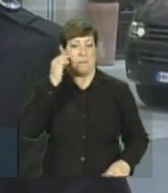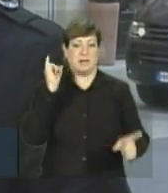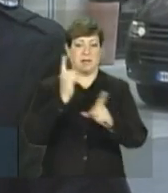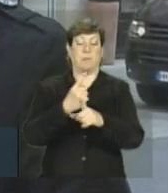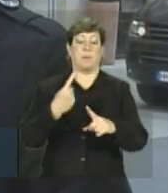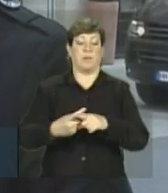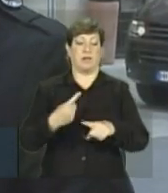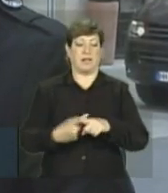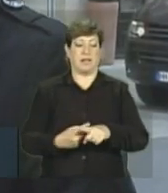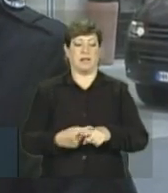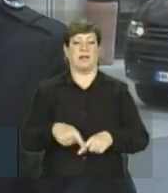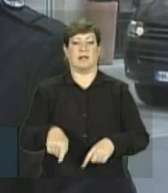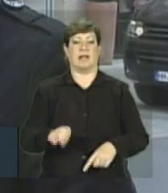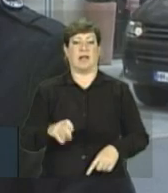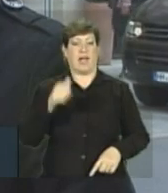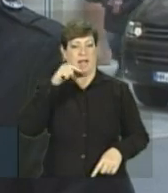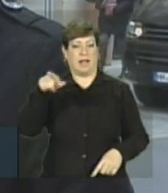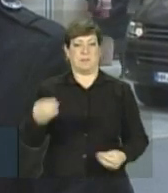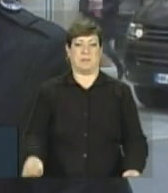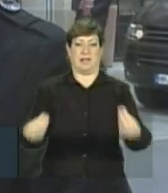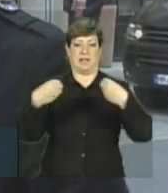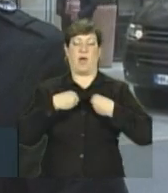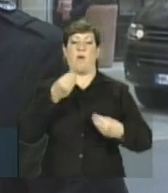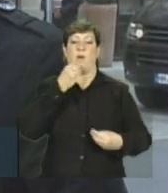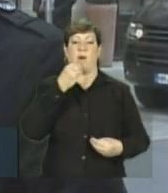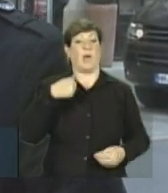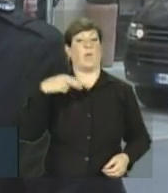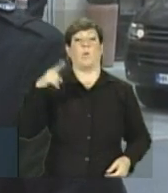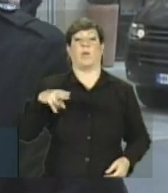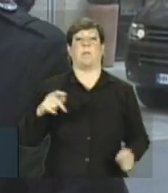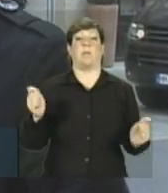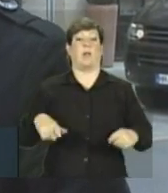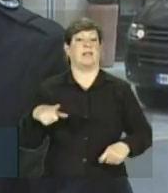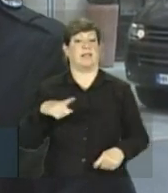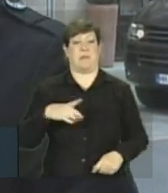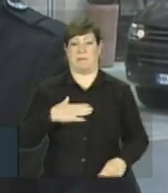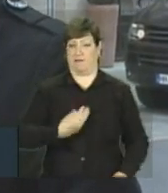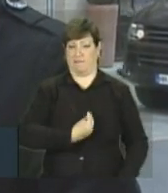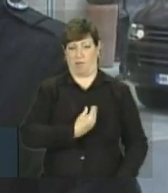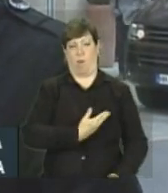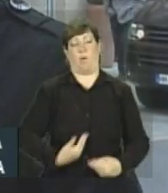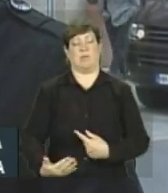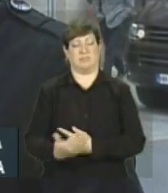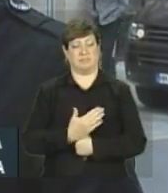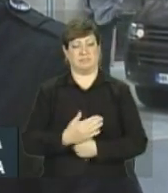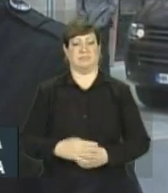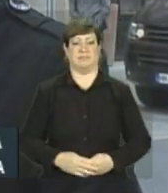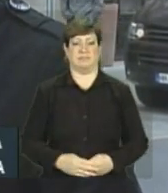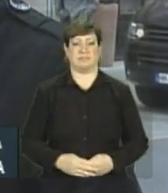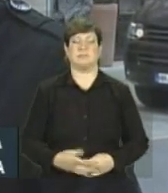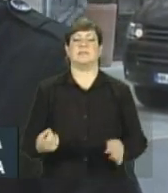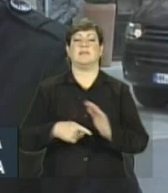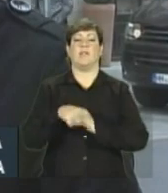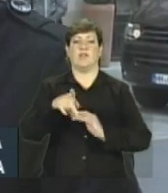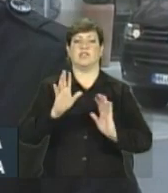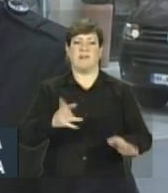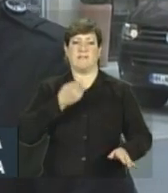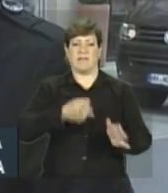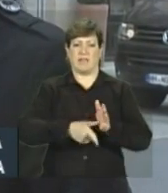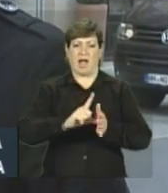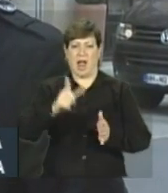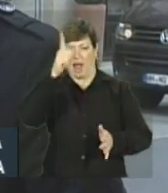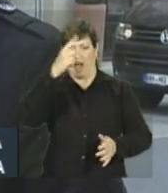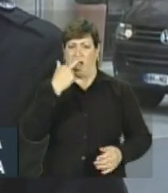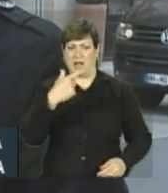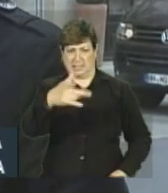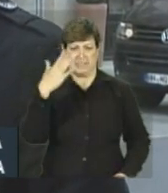pessoalmente, porque realmente ela me deu uma oportunidade que eu nunca poderia ter na minha vida. E você já falava alemão antes? Como